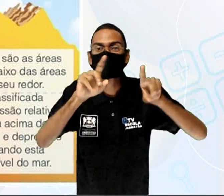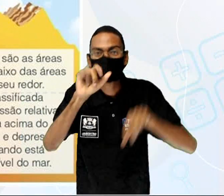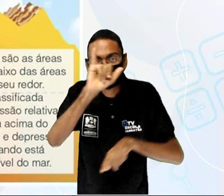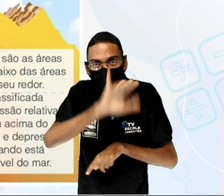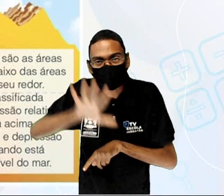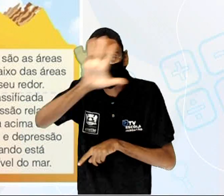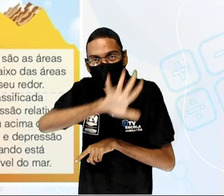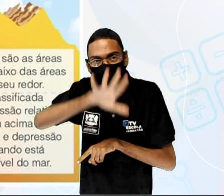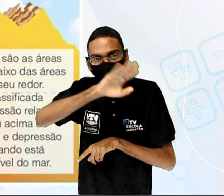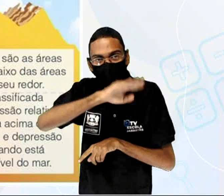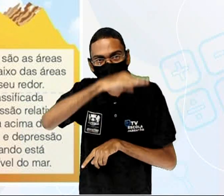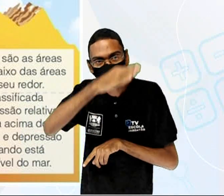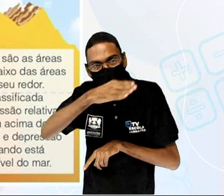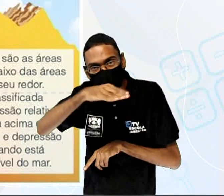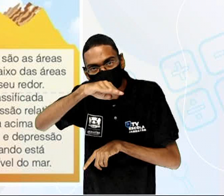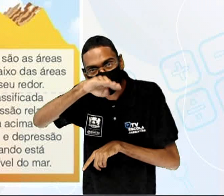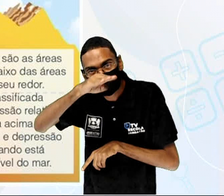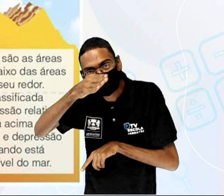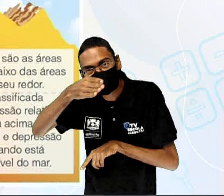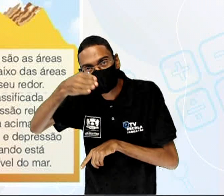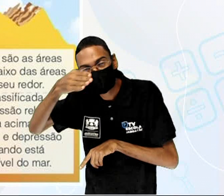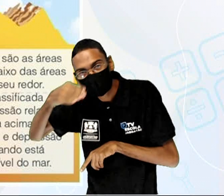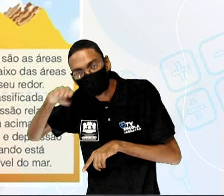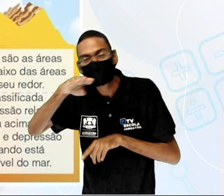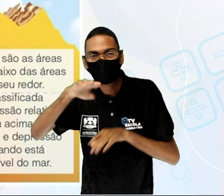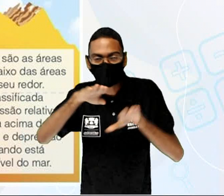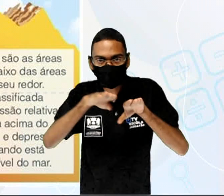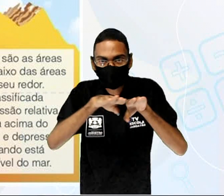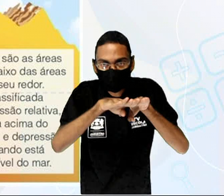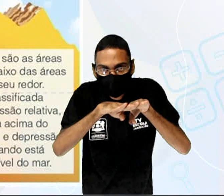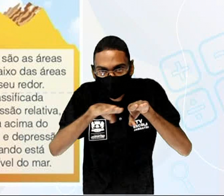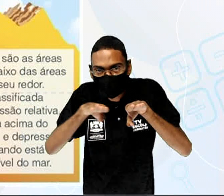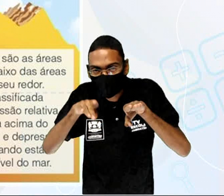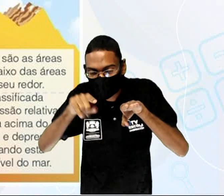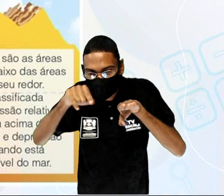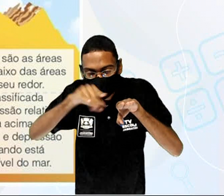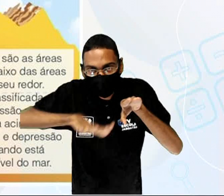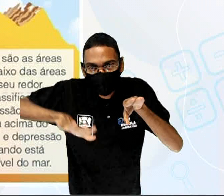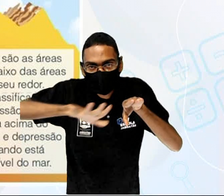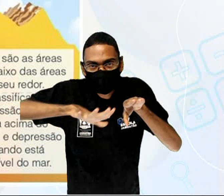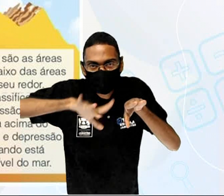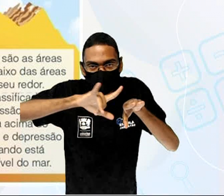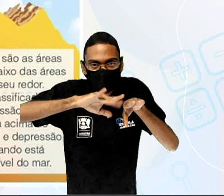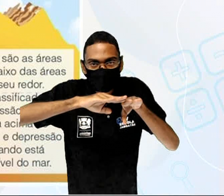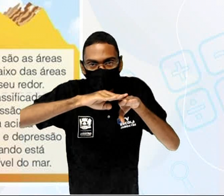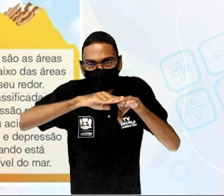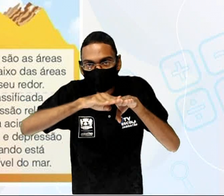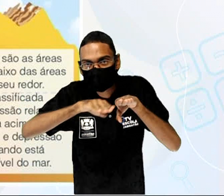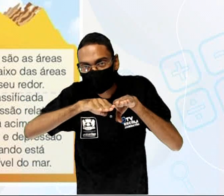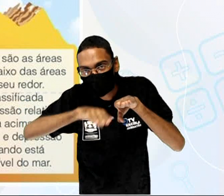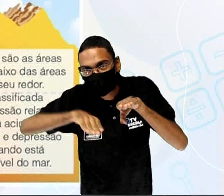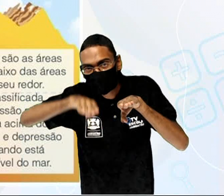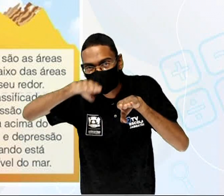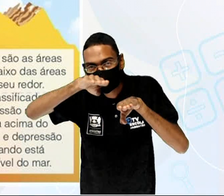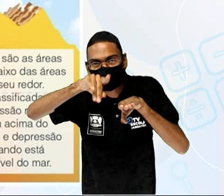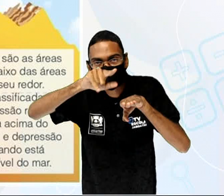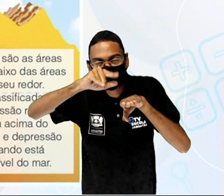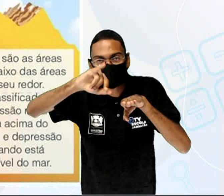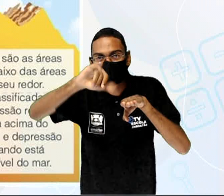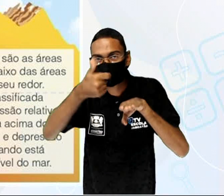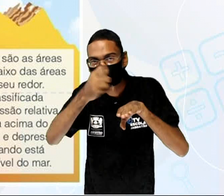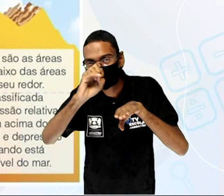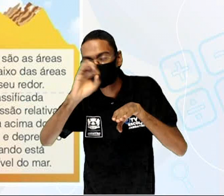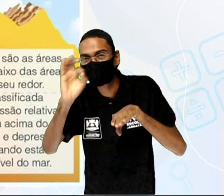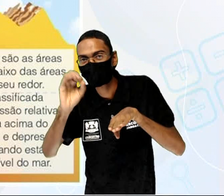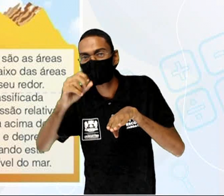de relevo. Nós temos as planícies, que são terrenos que vão ter altitudes até 100 metros em